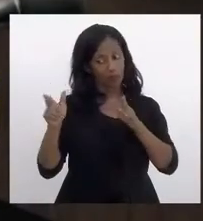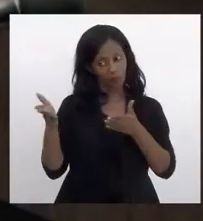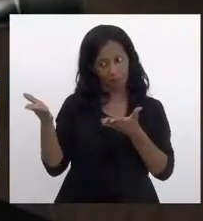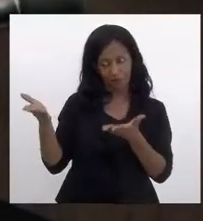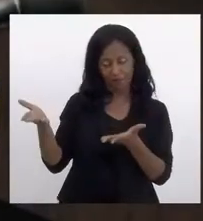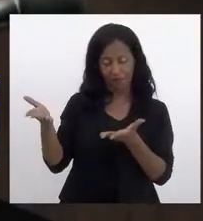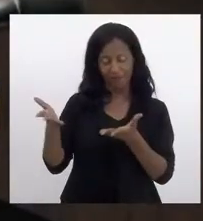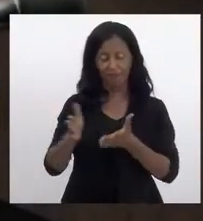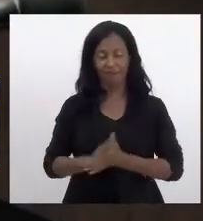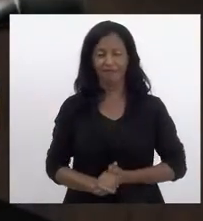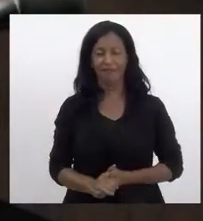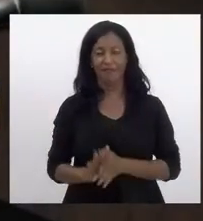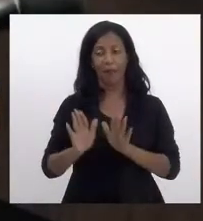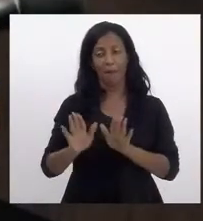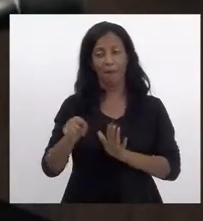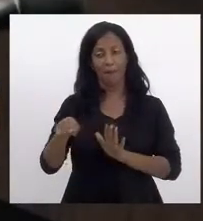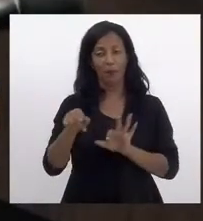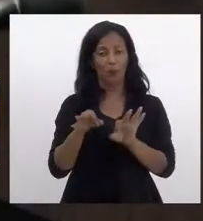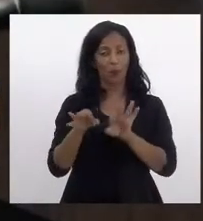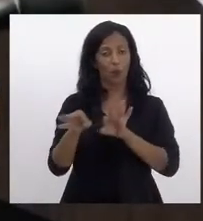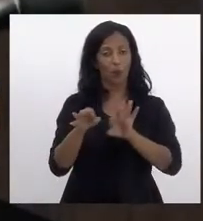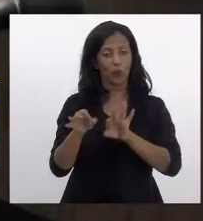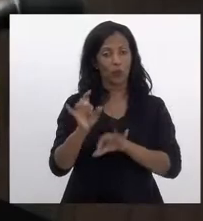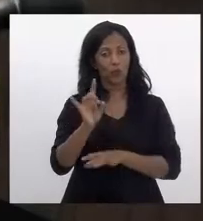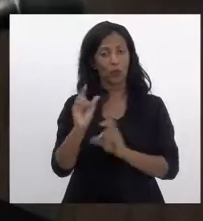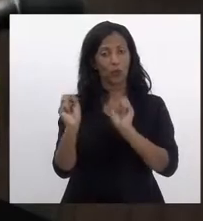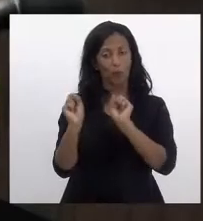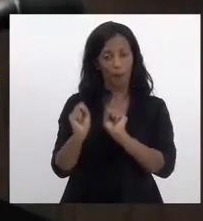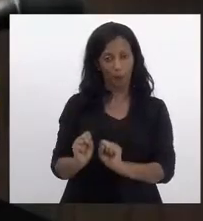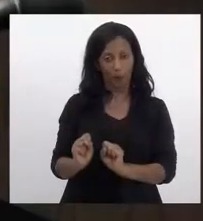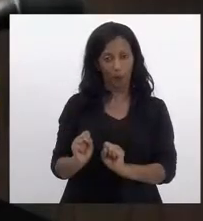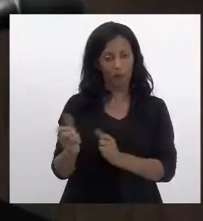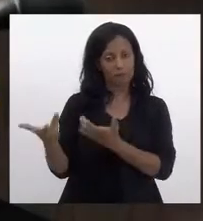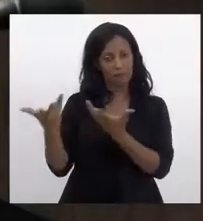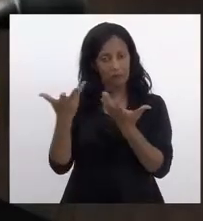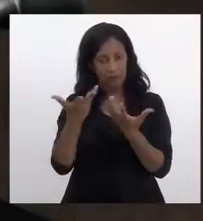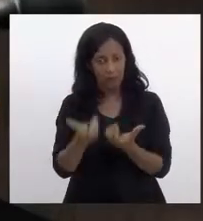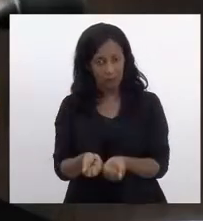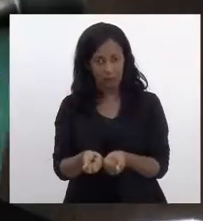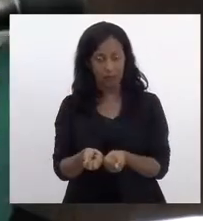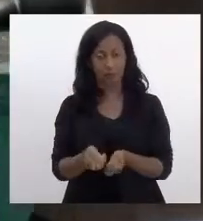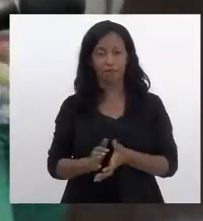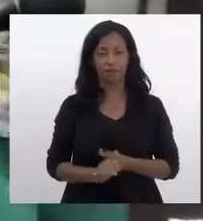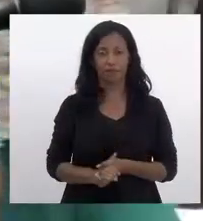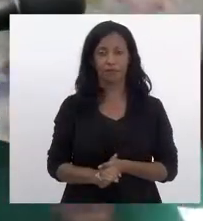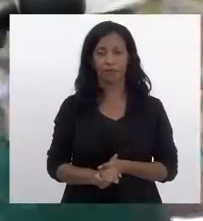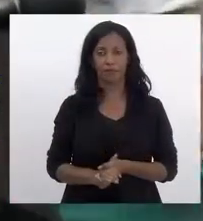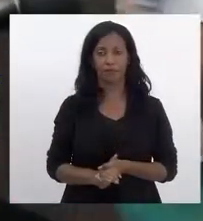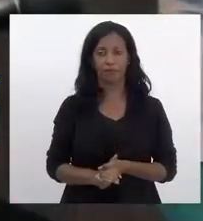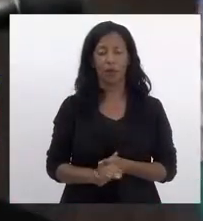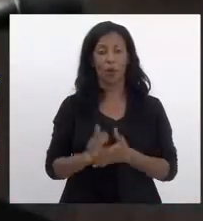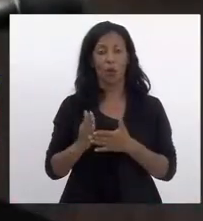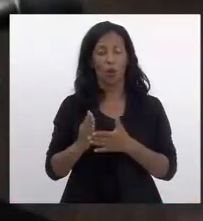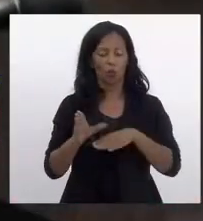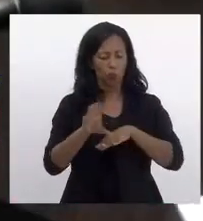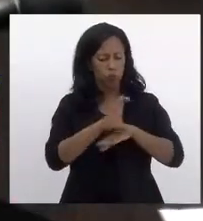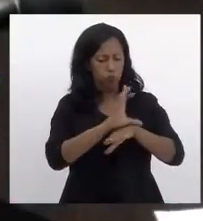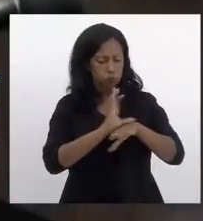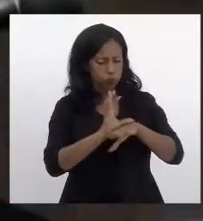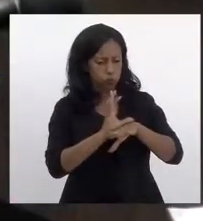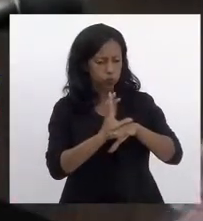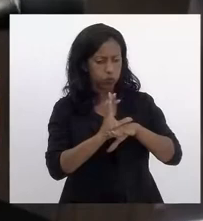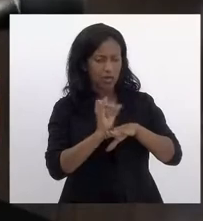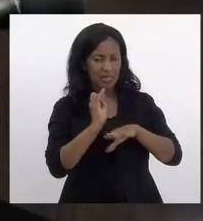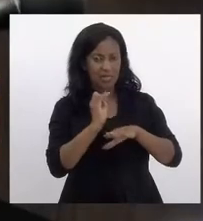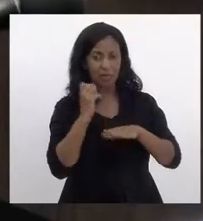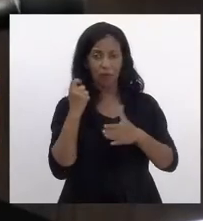Excelência. Mas esse projeto só pode ser considerado, senhor presidente, constitucional, se